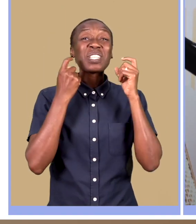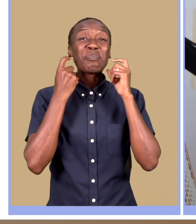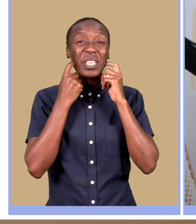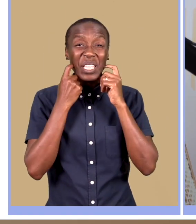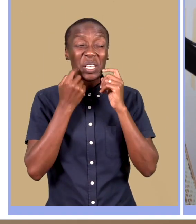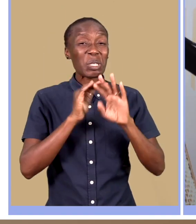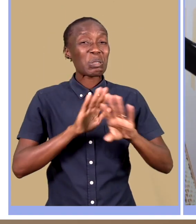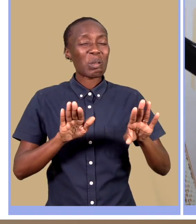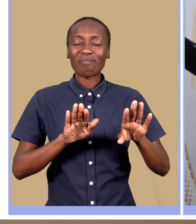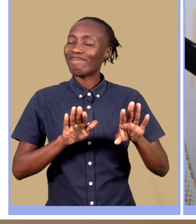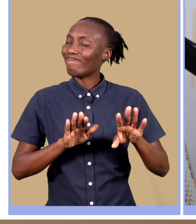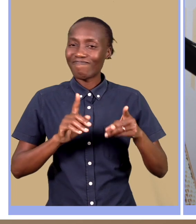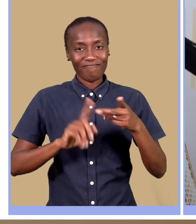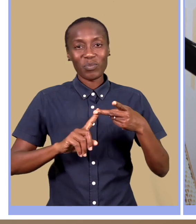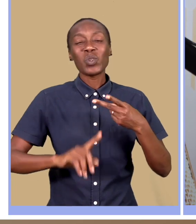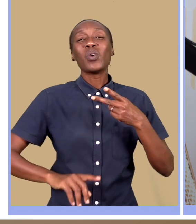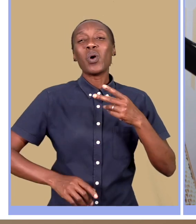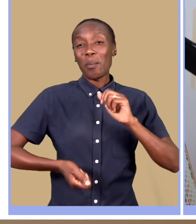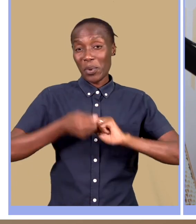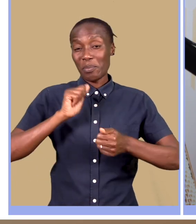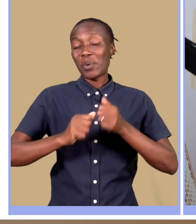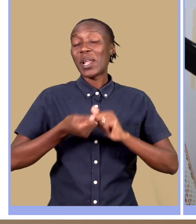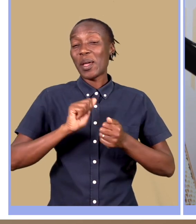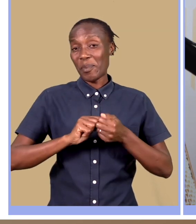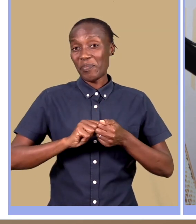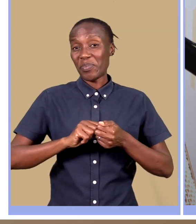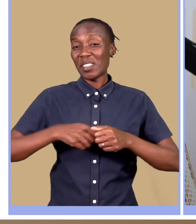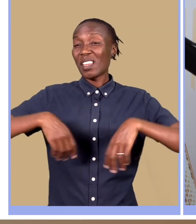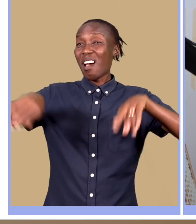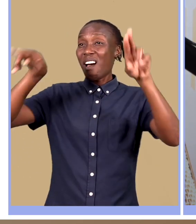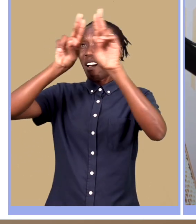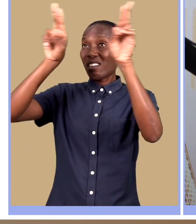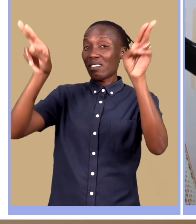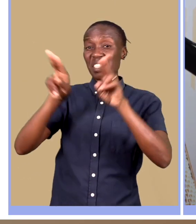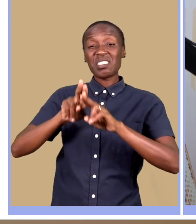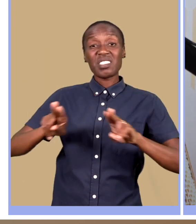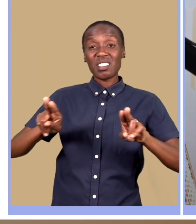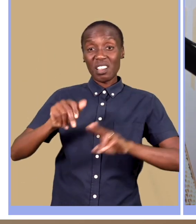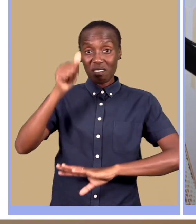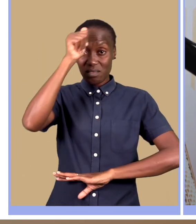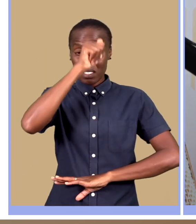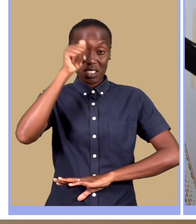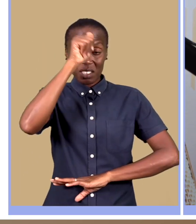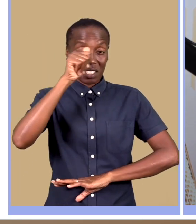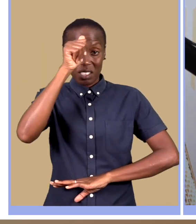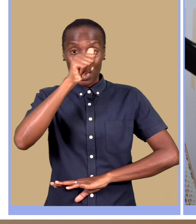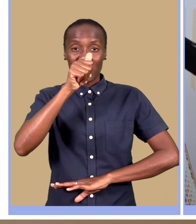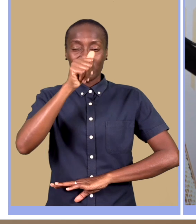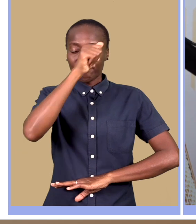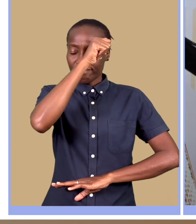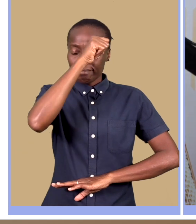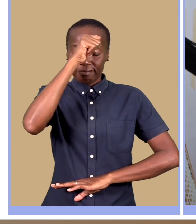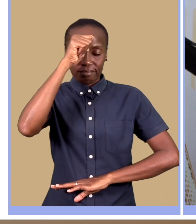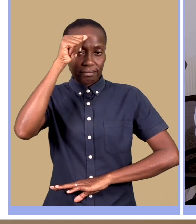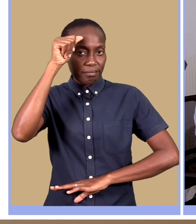Moçambique, mas a academia, a nível internacional, está a ter muitas